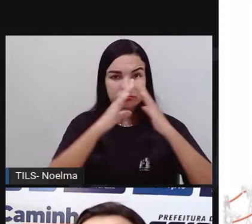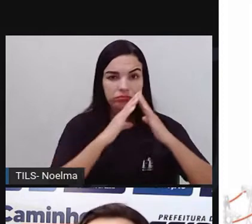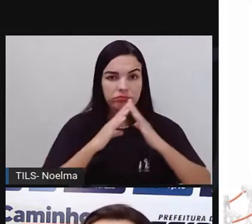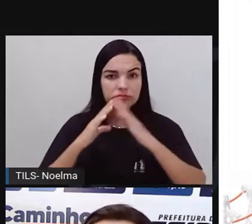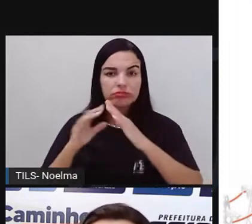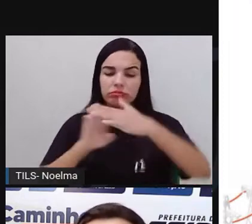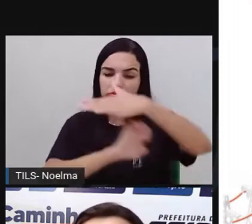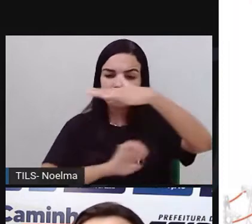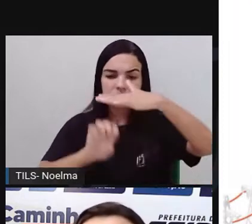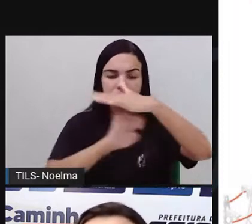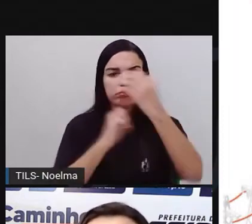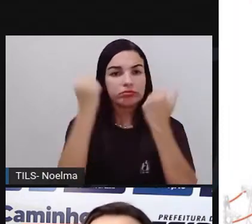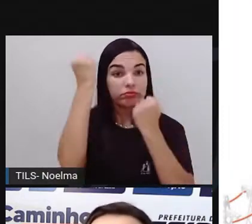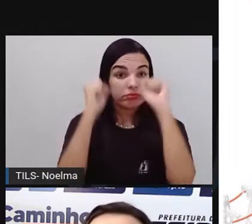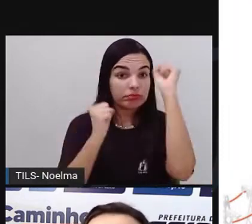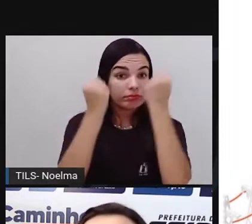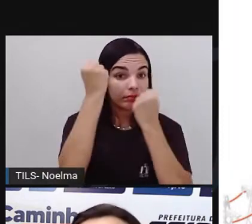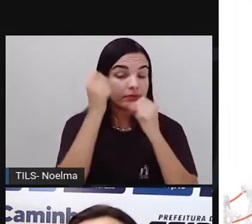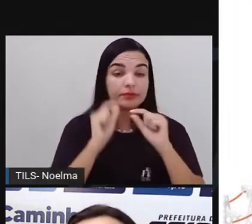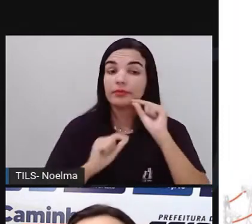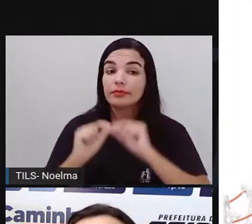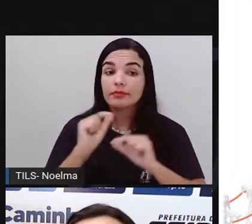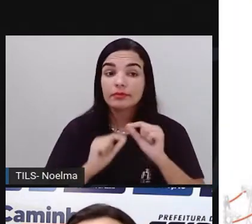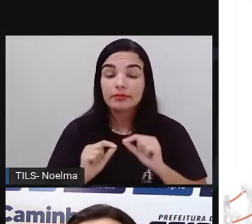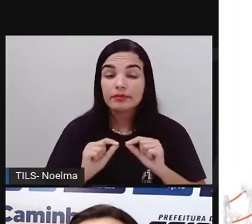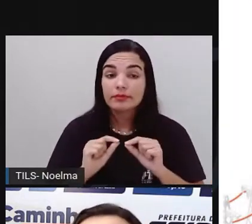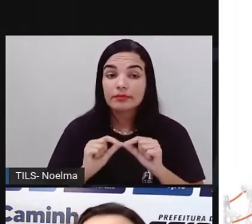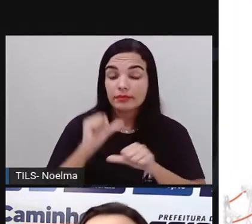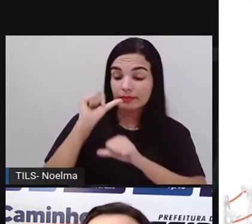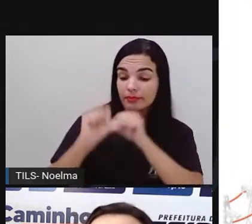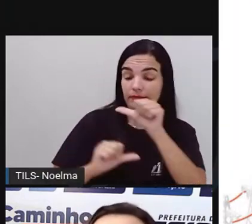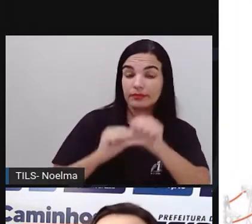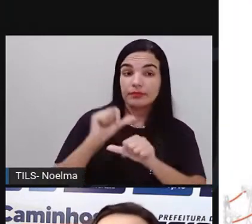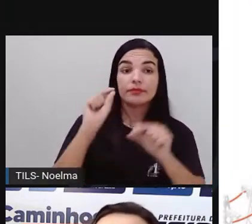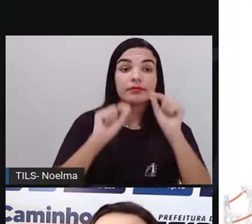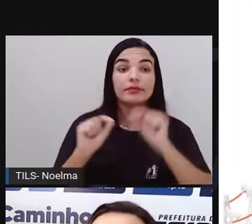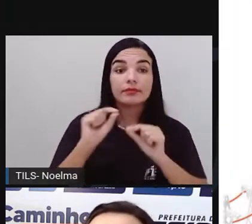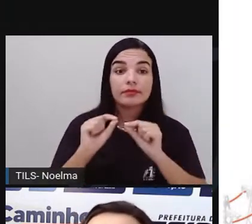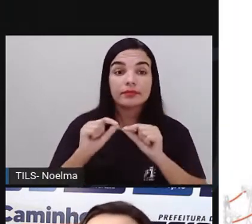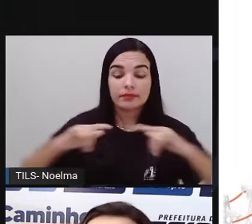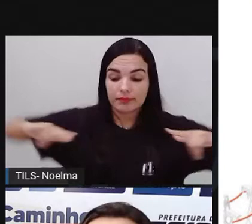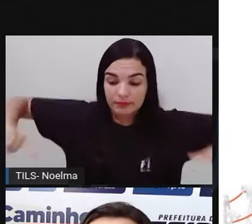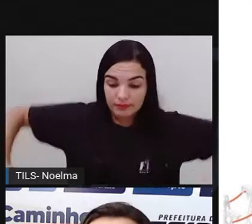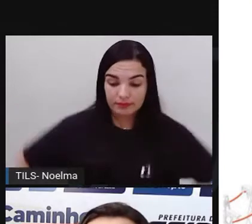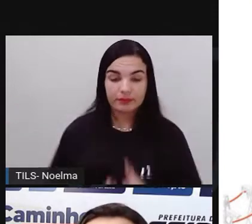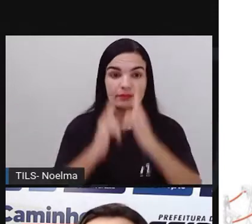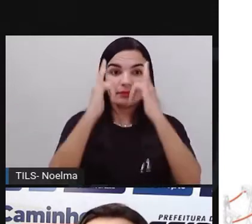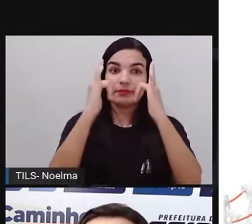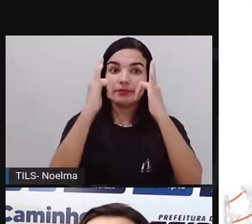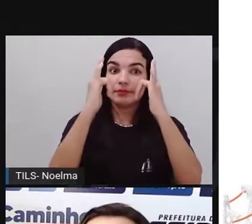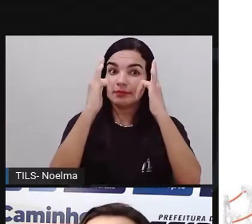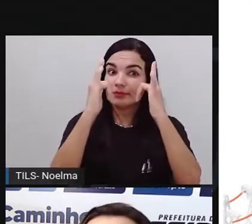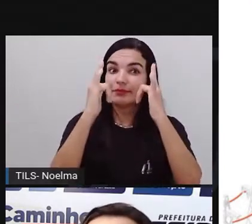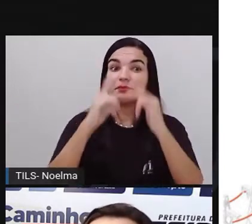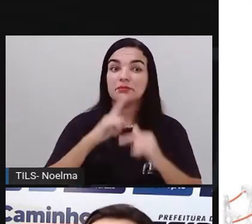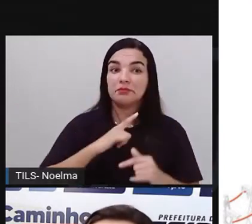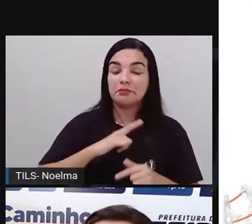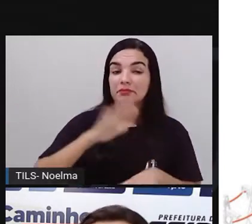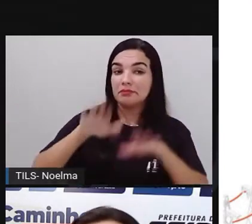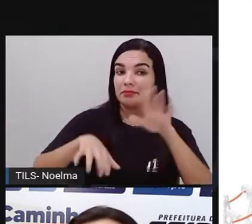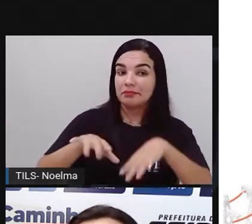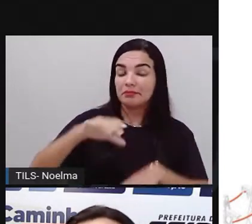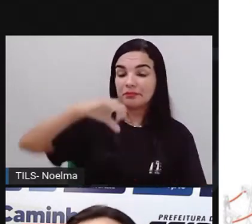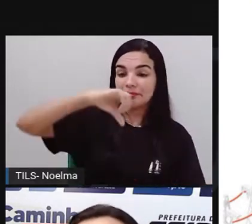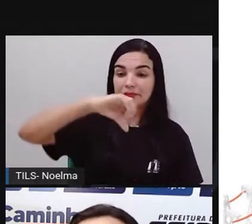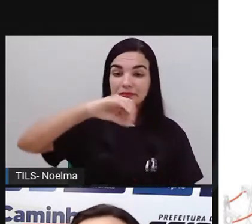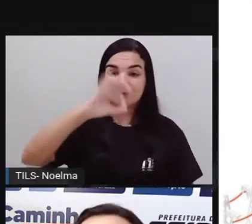nas indústrias, aqui no Brasil, ela é gerada proveniente aí das hidrelétricas, cerca de